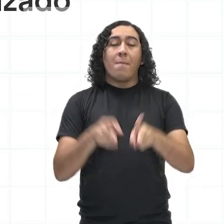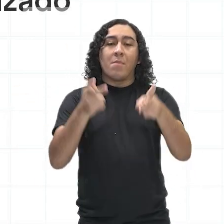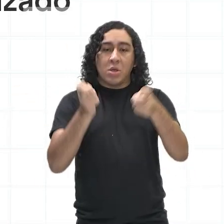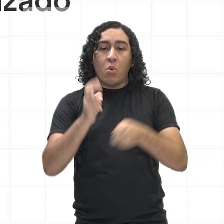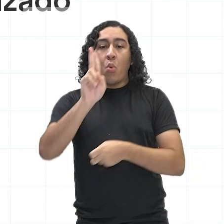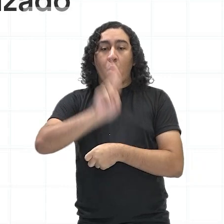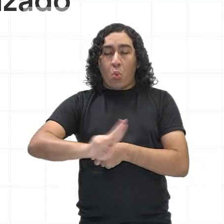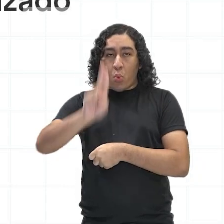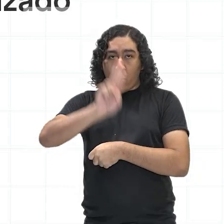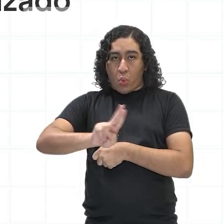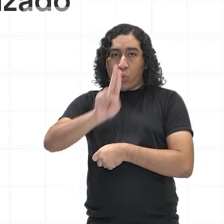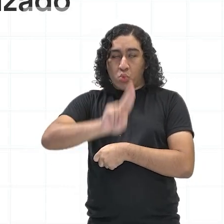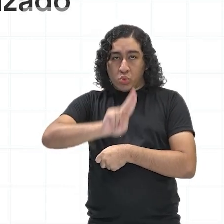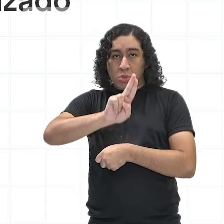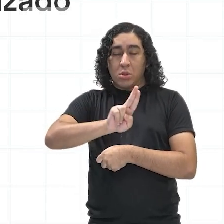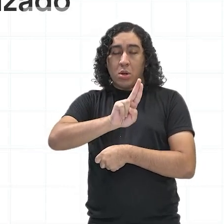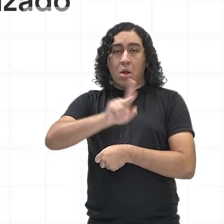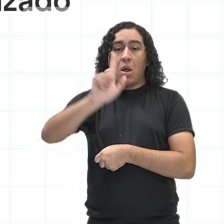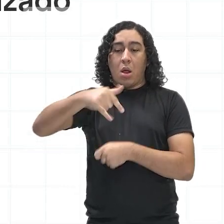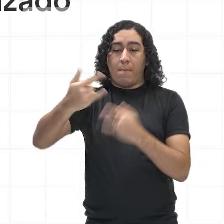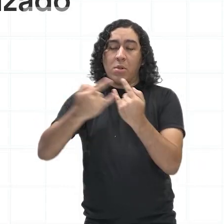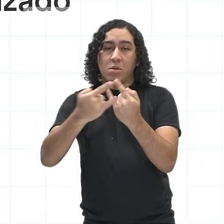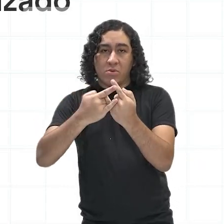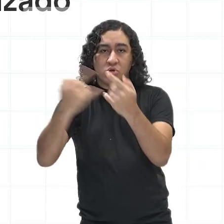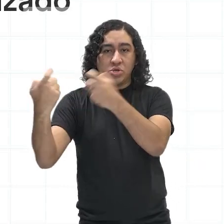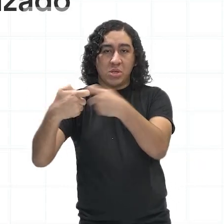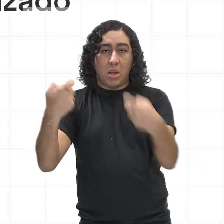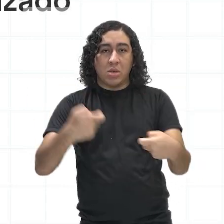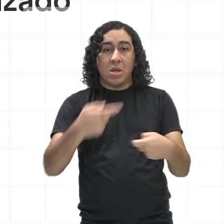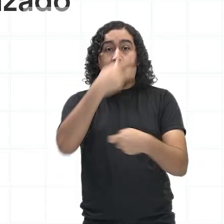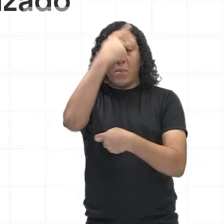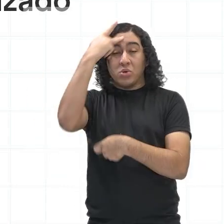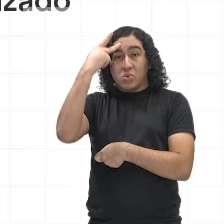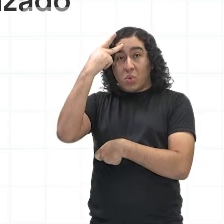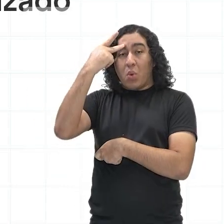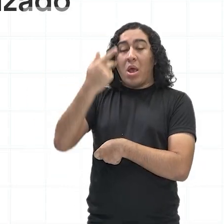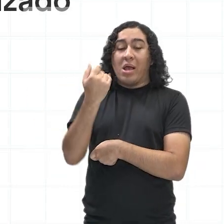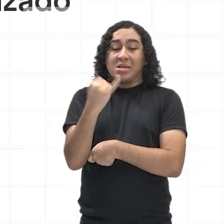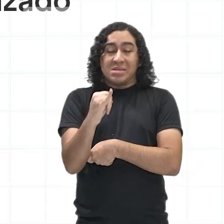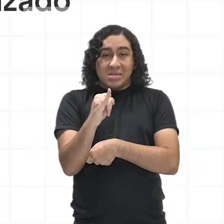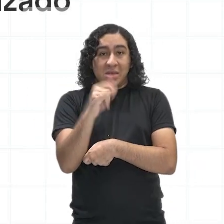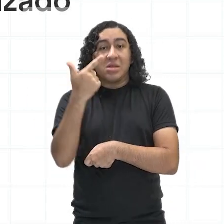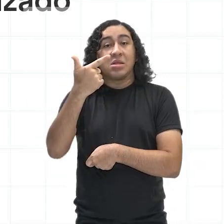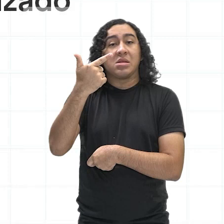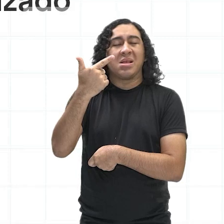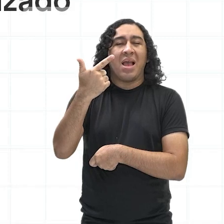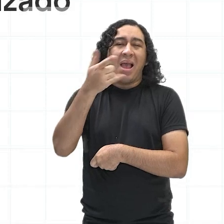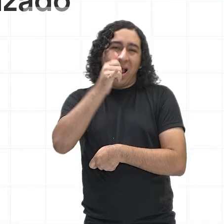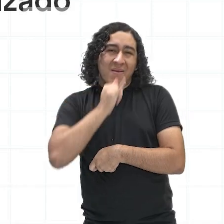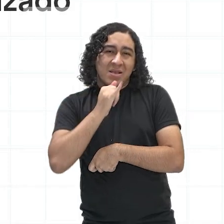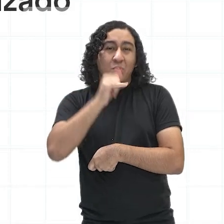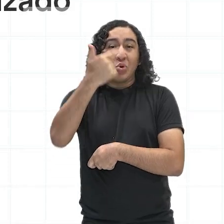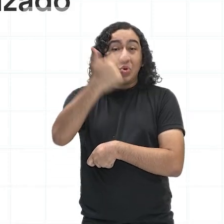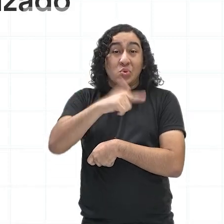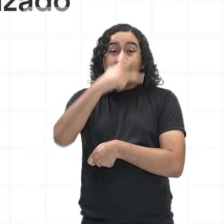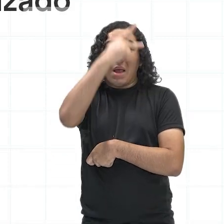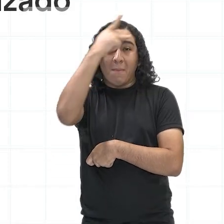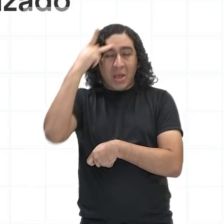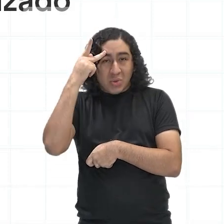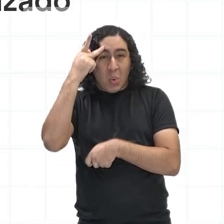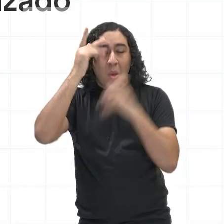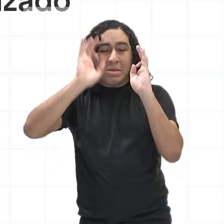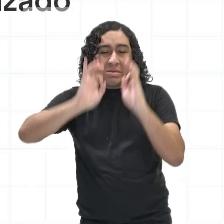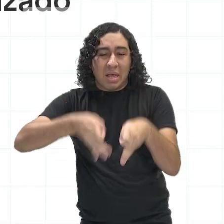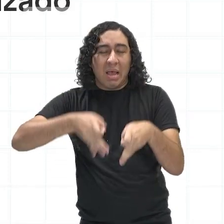preservativos nas relações sexuais, né? Para as pessoas ali que não têm parceiros fixos, né? O que acontece? É